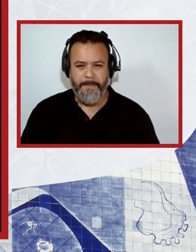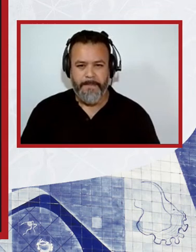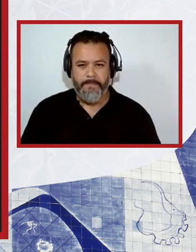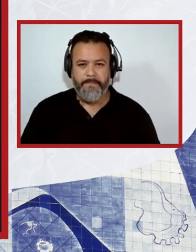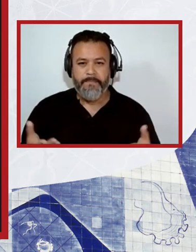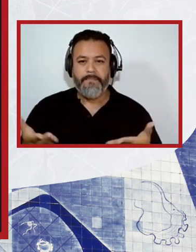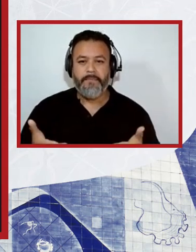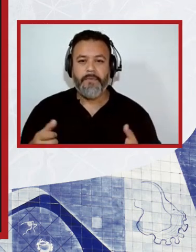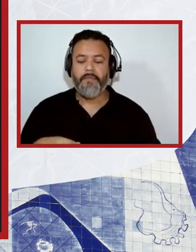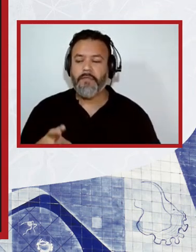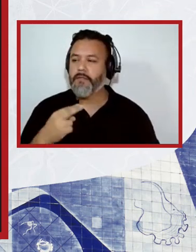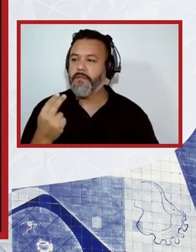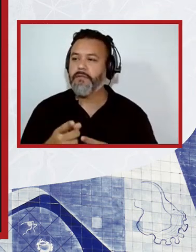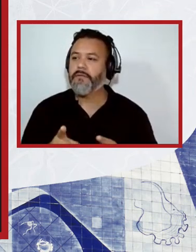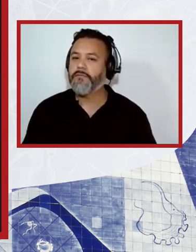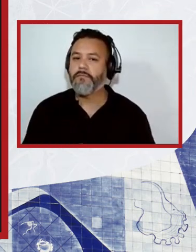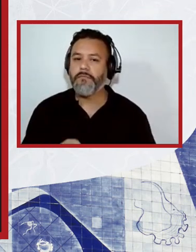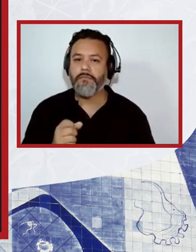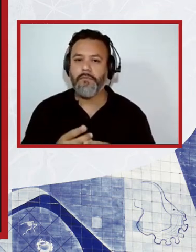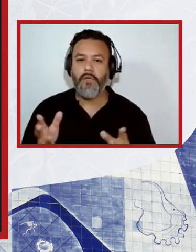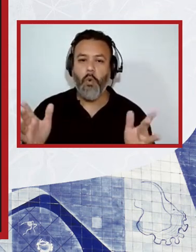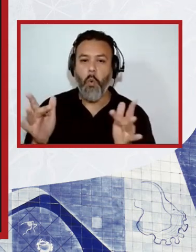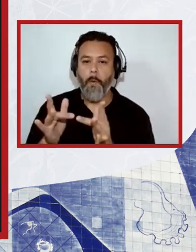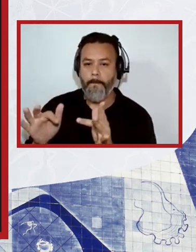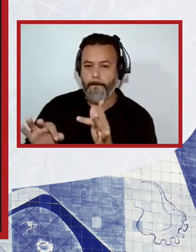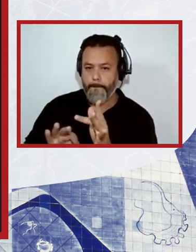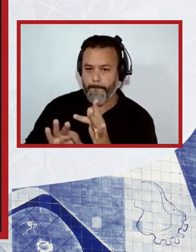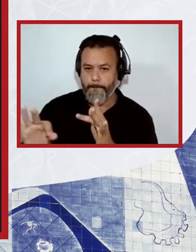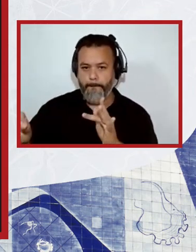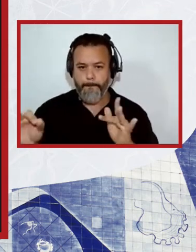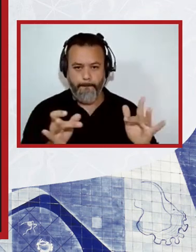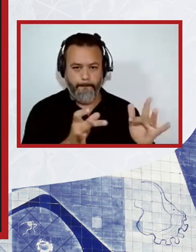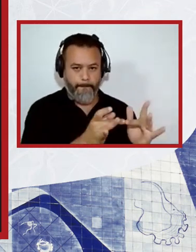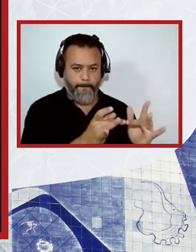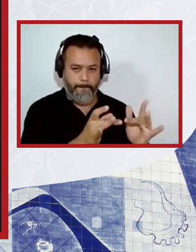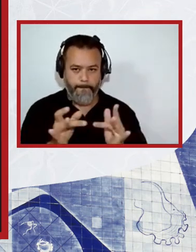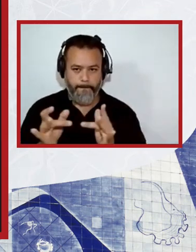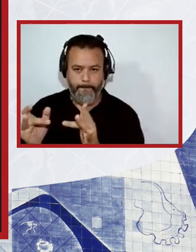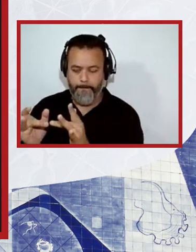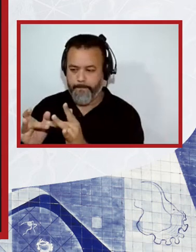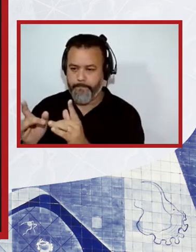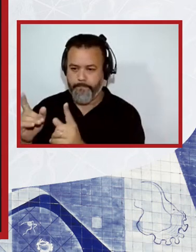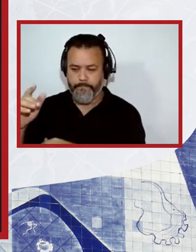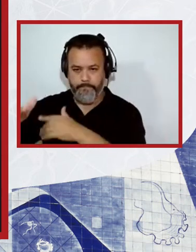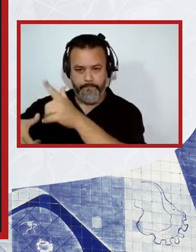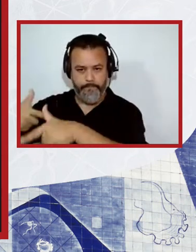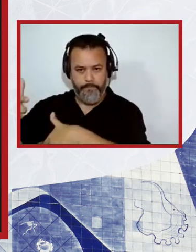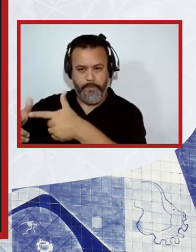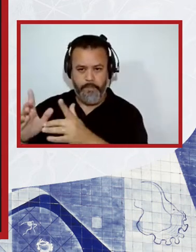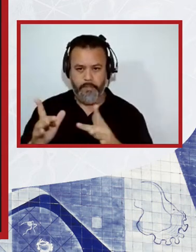agora eu estou aqui também como mediadora, juntamente com a professora Bianca.